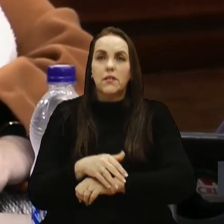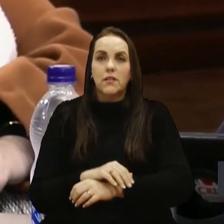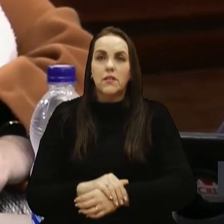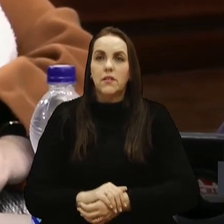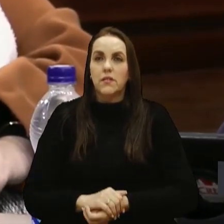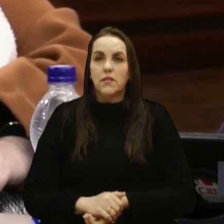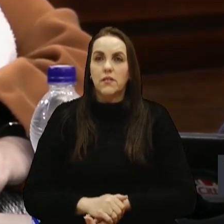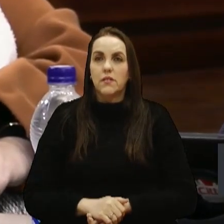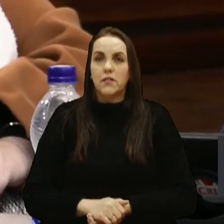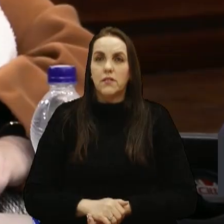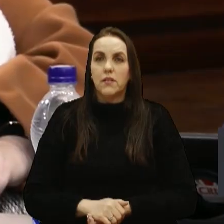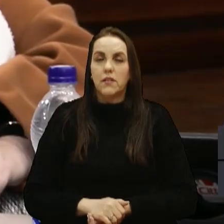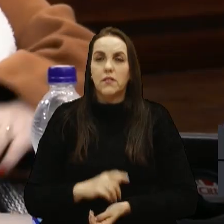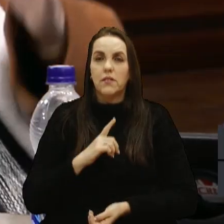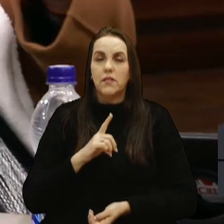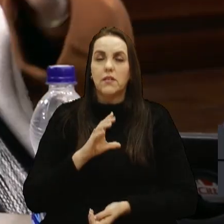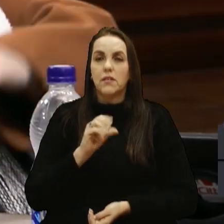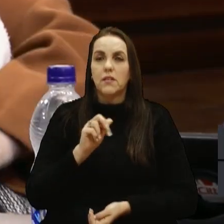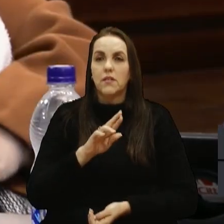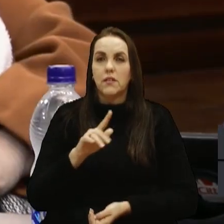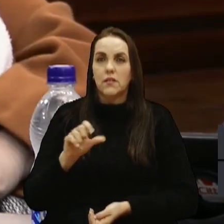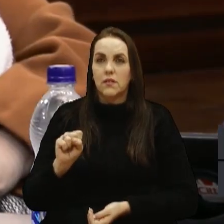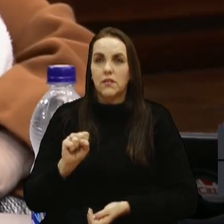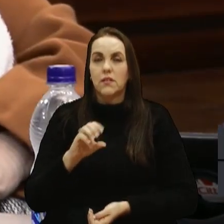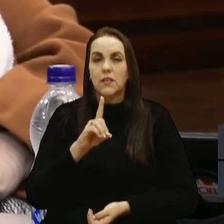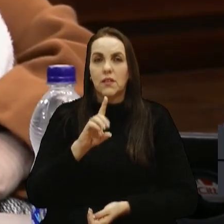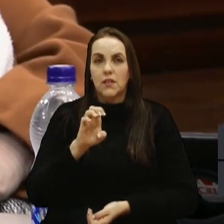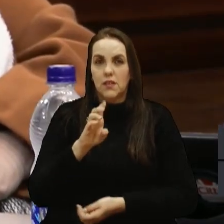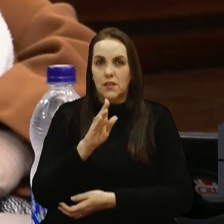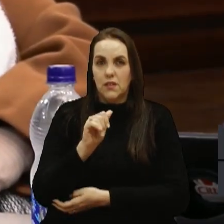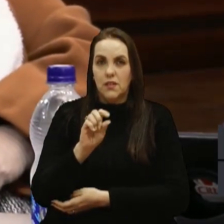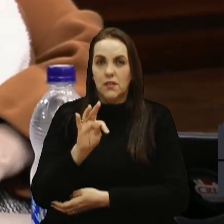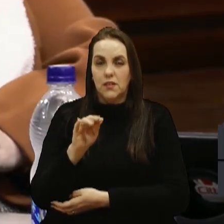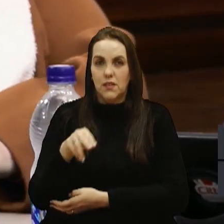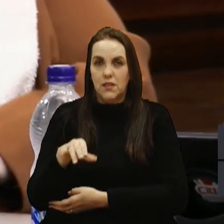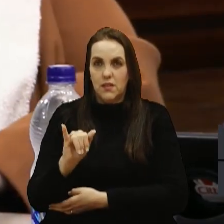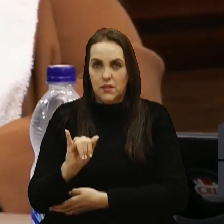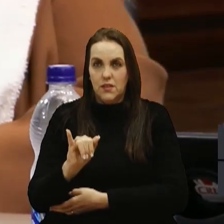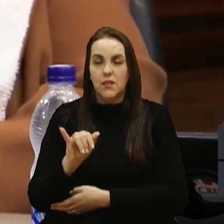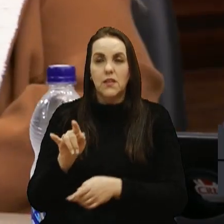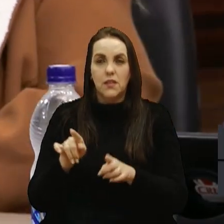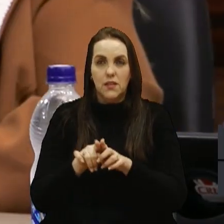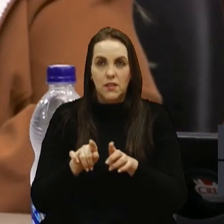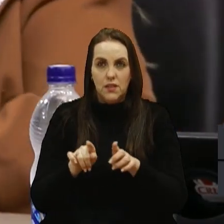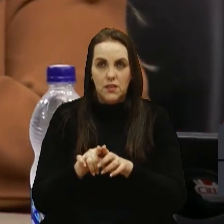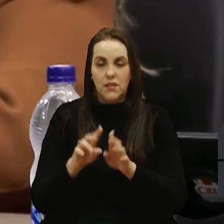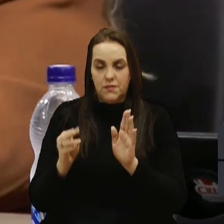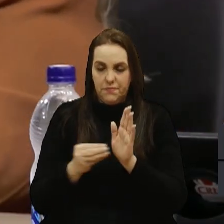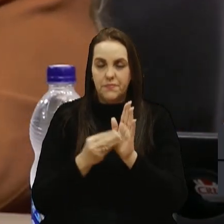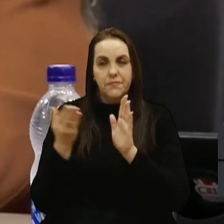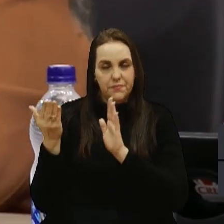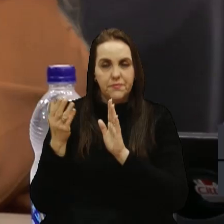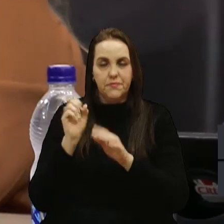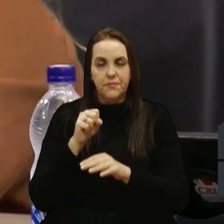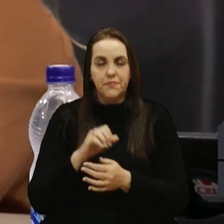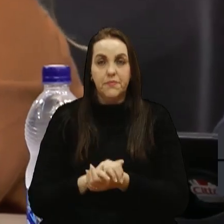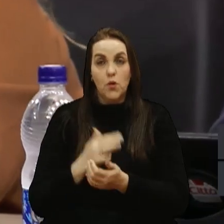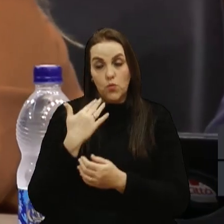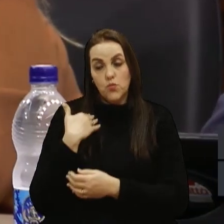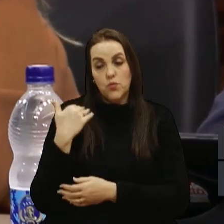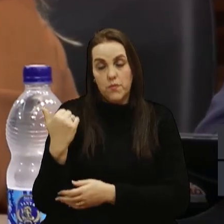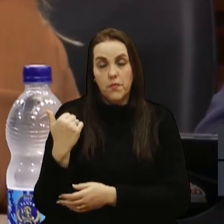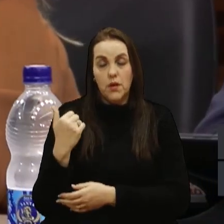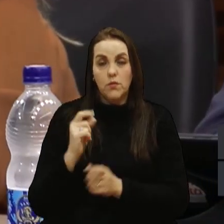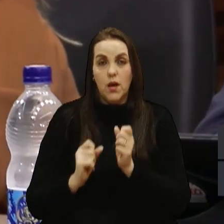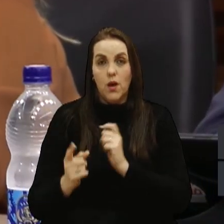conhece, que é a Carlos de Bastiani. Sim, está ali. Eu fui chamado lá para alguns moradores, e também é uma rua